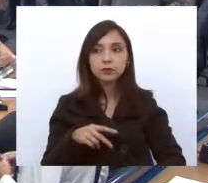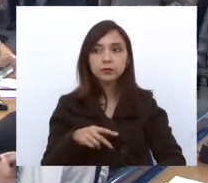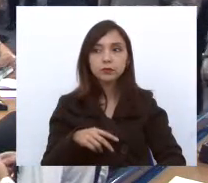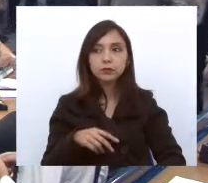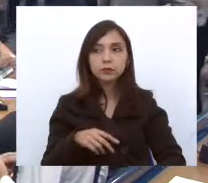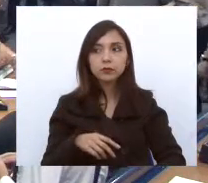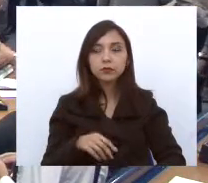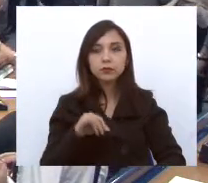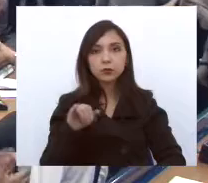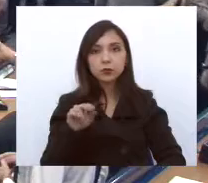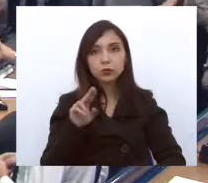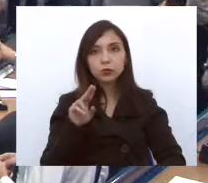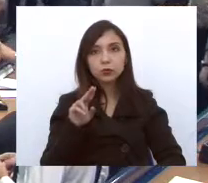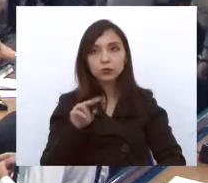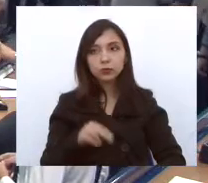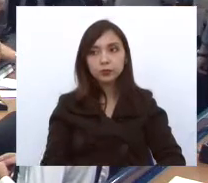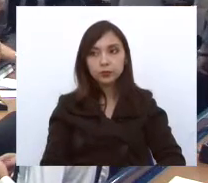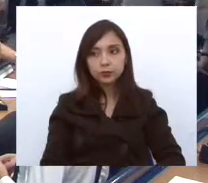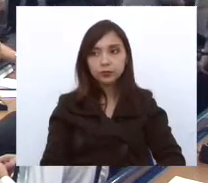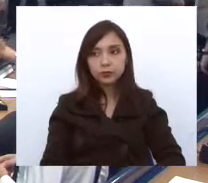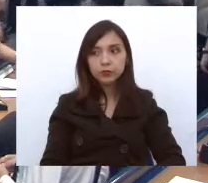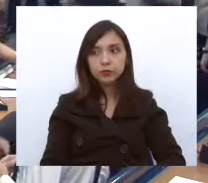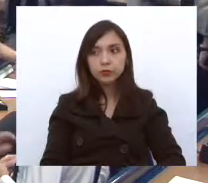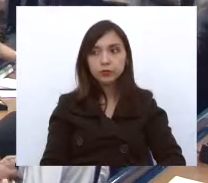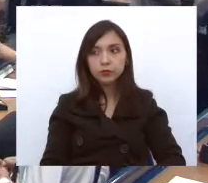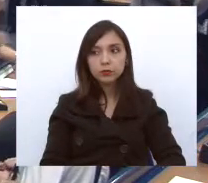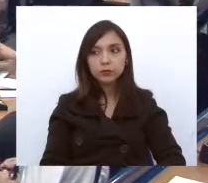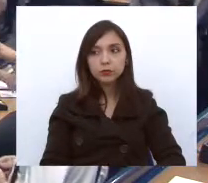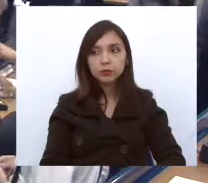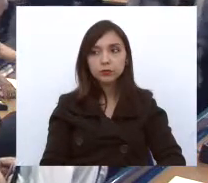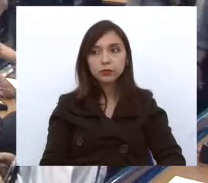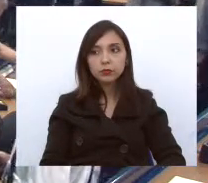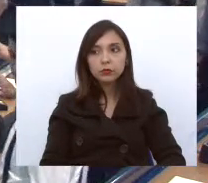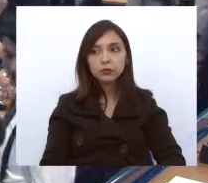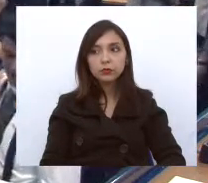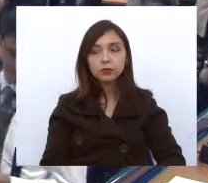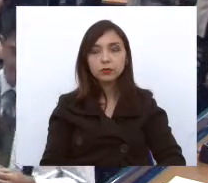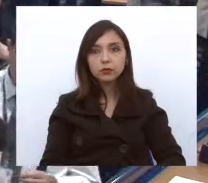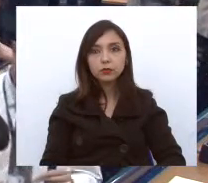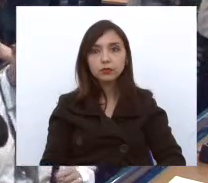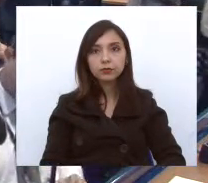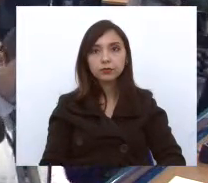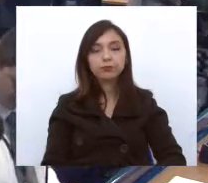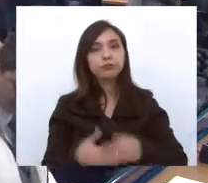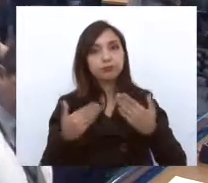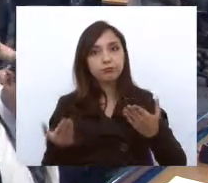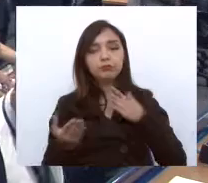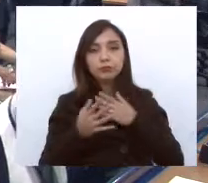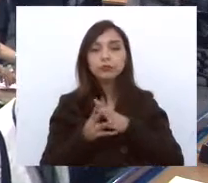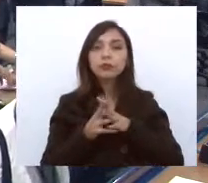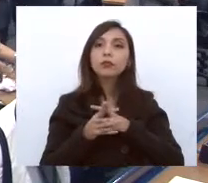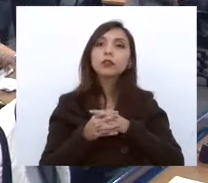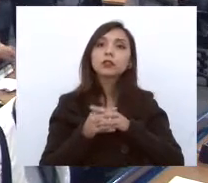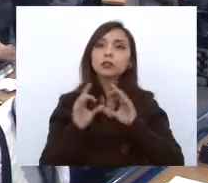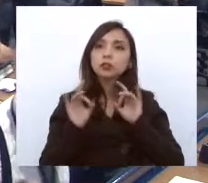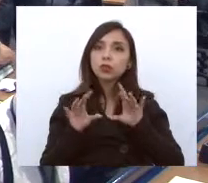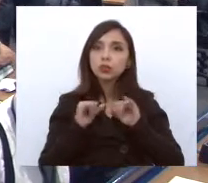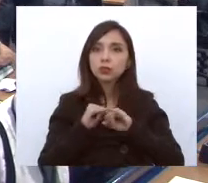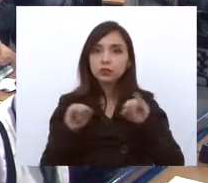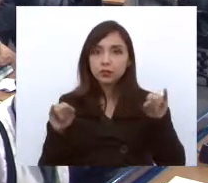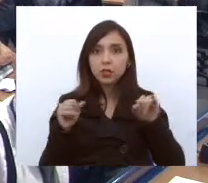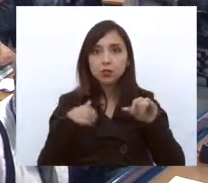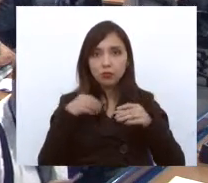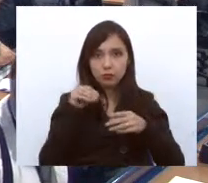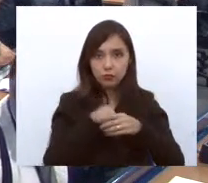Para justificar. Pra justificar, vereador. Peço a palavra para justificar, senhor presidente. Para justificar, vereador. Senhor presidente, apenas dizer que